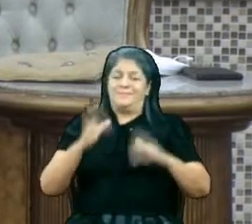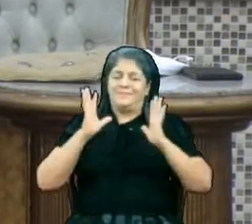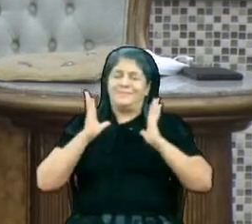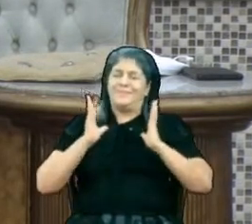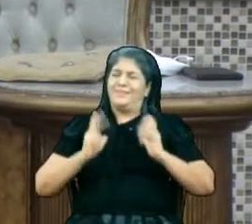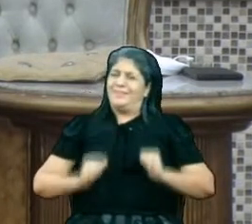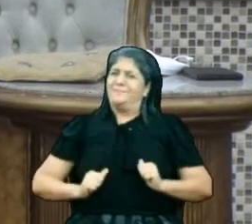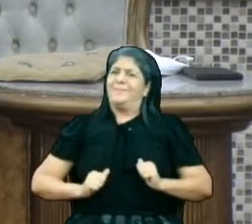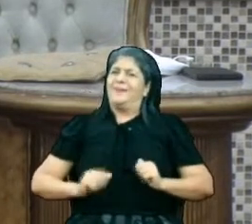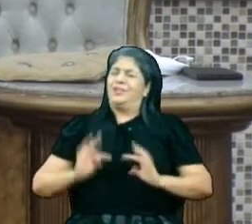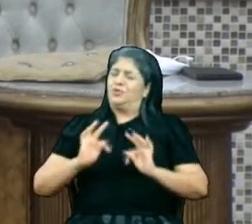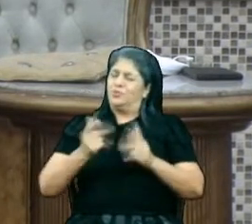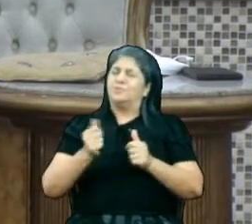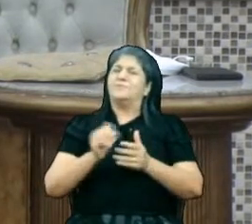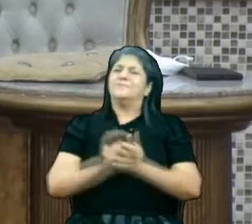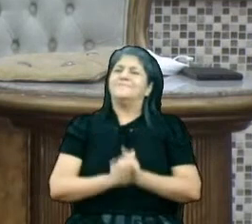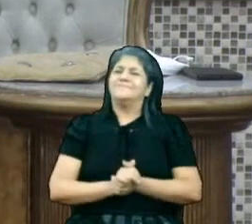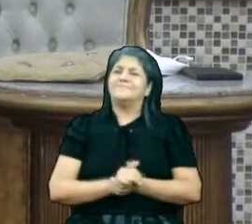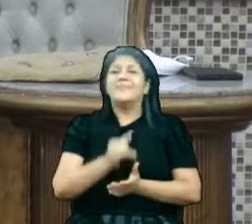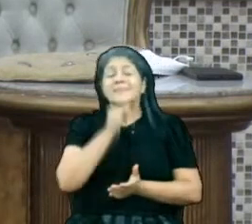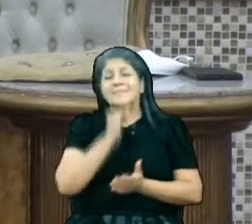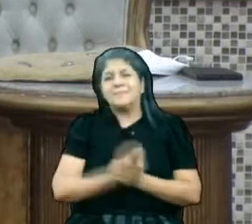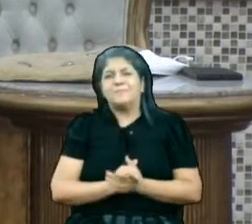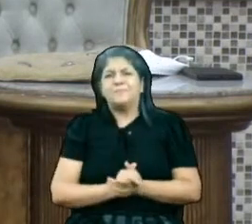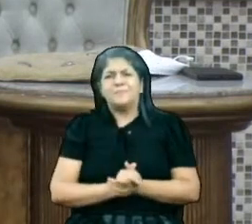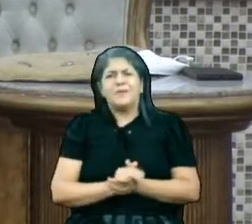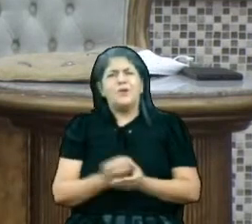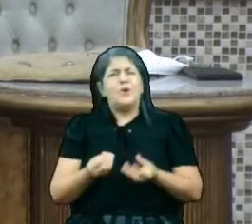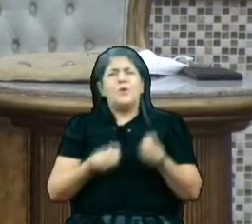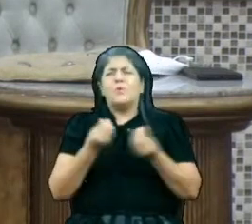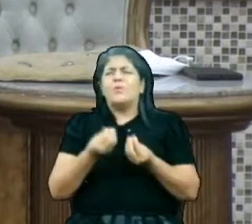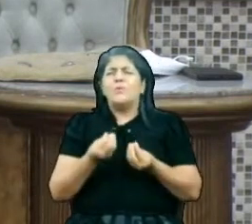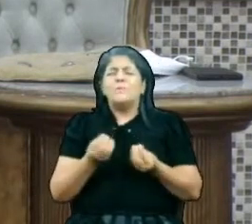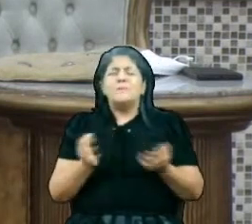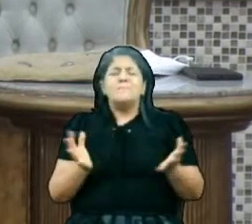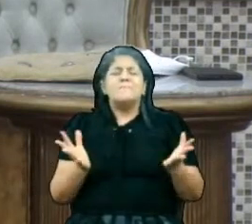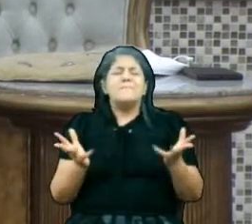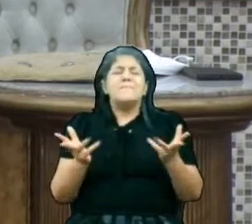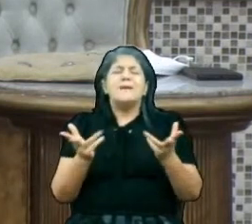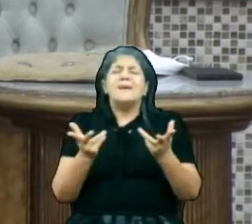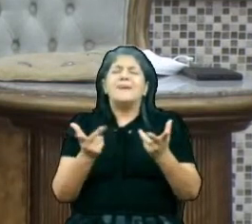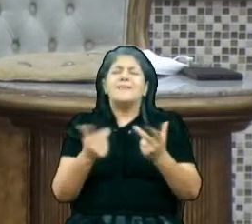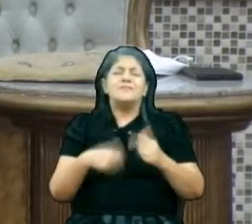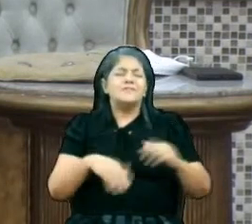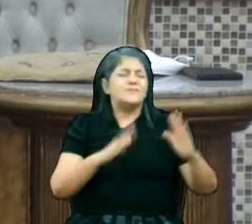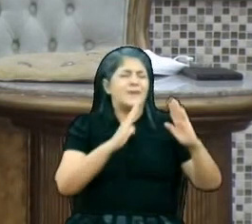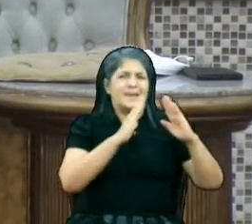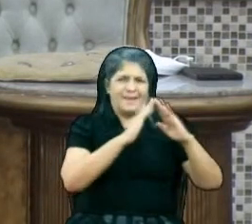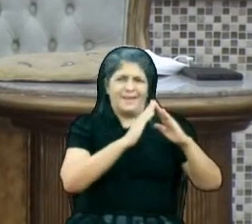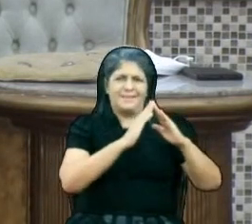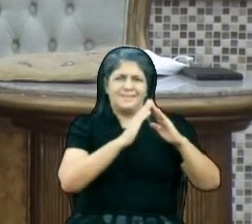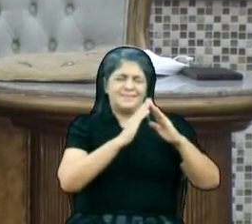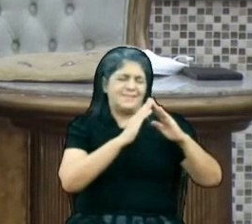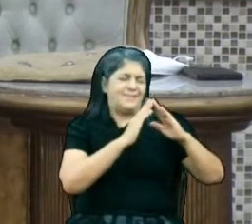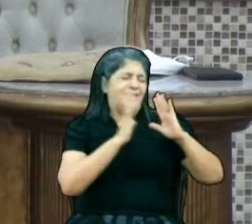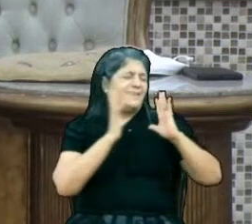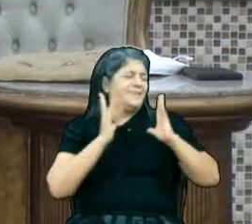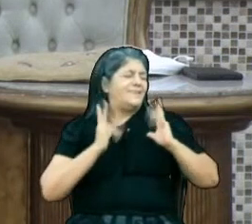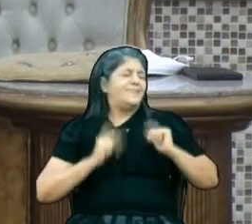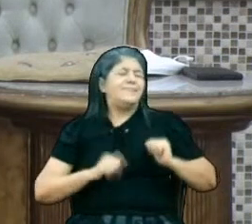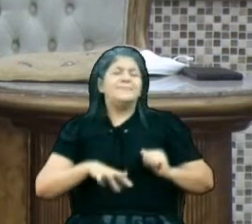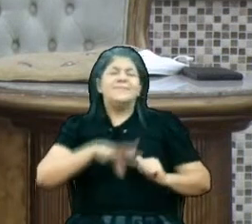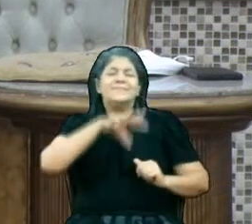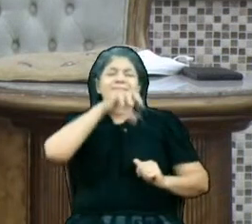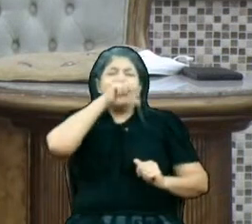difícil que existe a gente chegar numa casa é uma vez eu vou aqui eu fui chamado para ir orar por uma